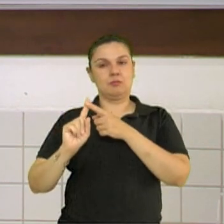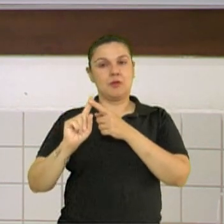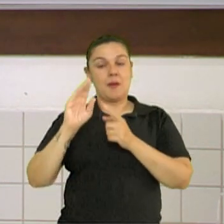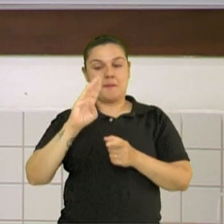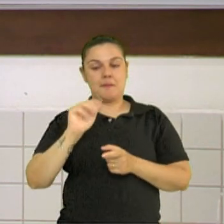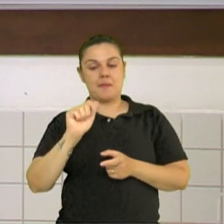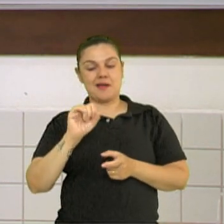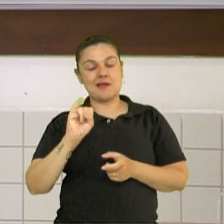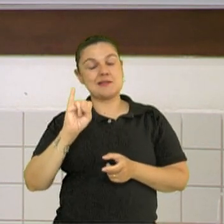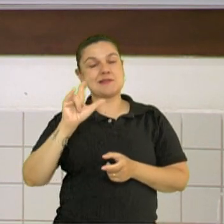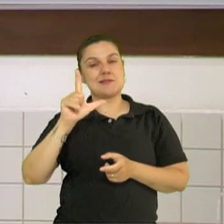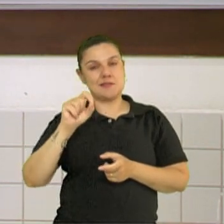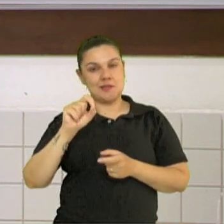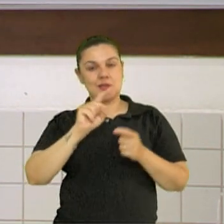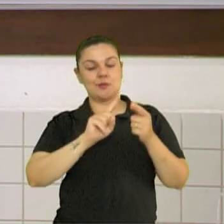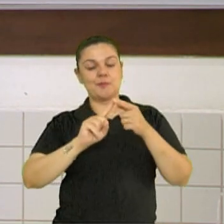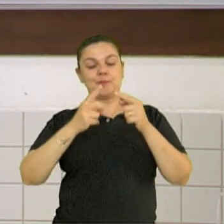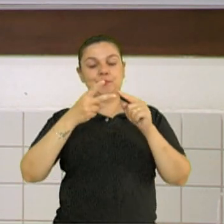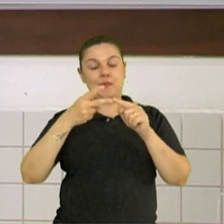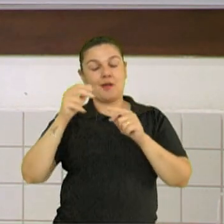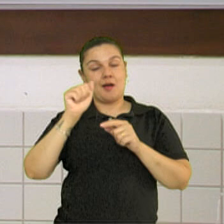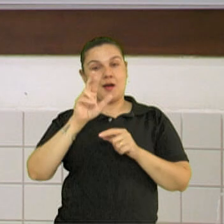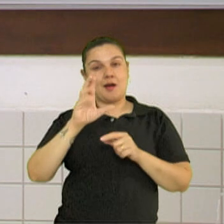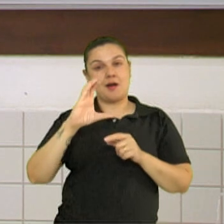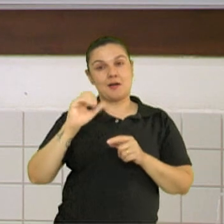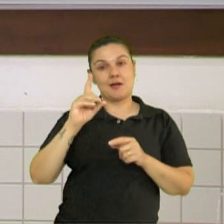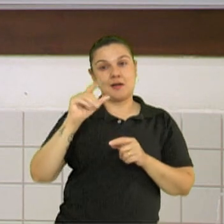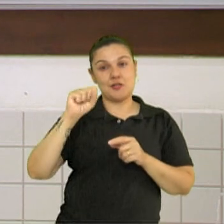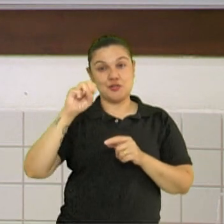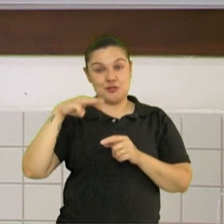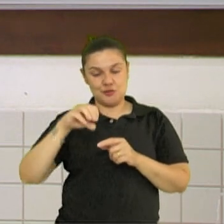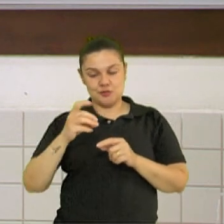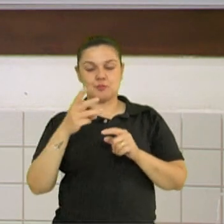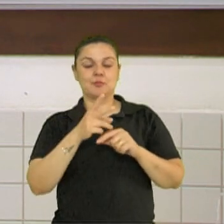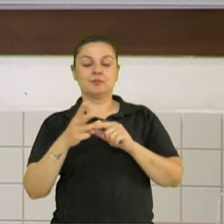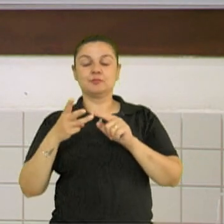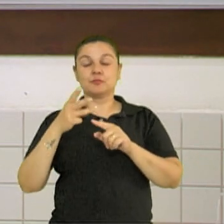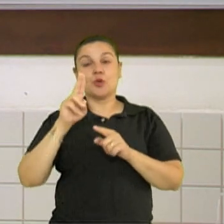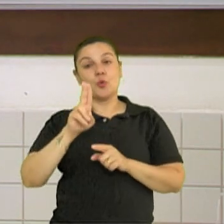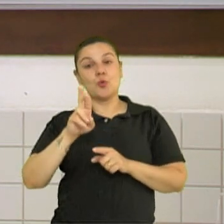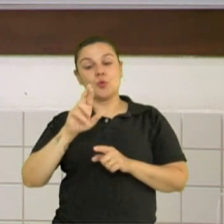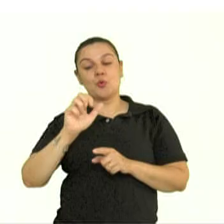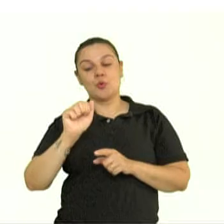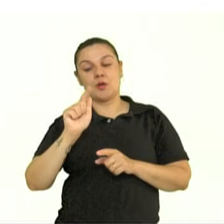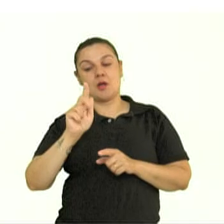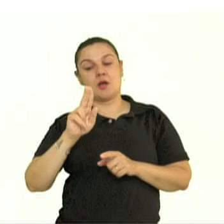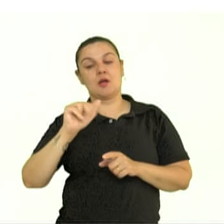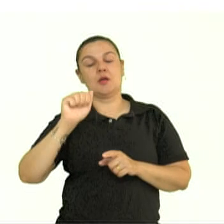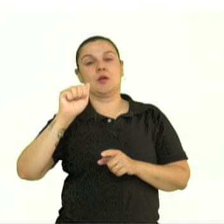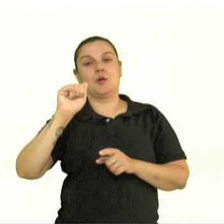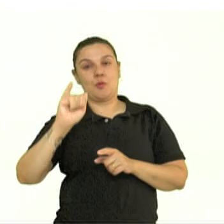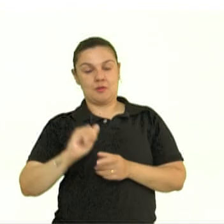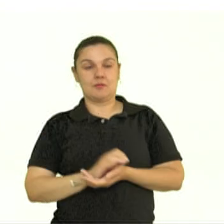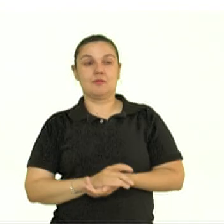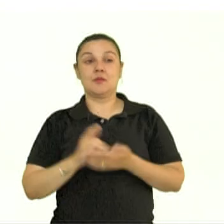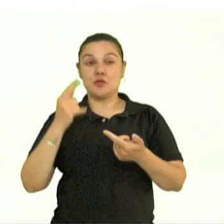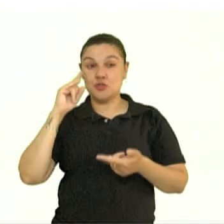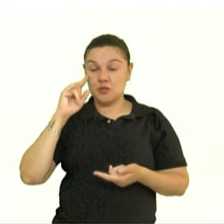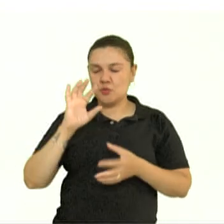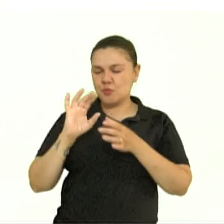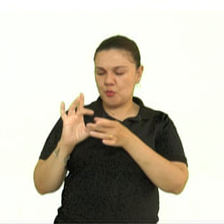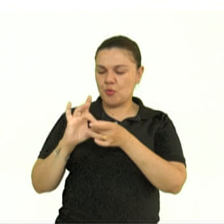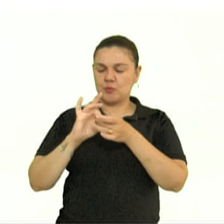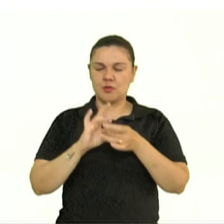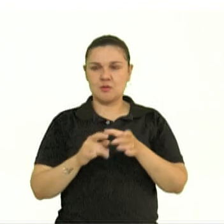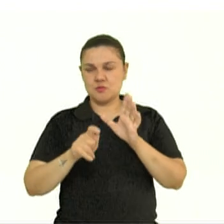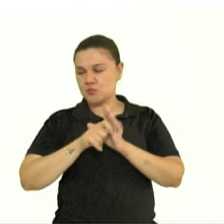arcadismo, escreveu O Uruguai. Depois, reconhecemos no texto características do contexto de produção. Lembra